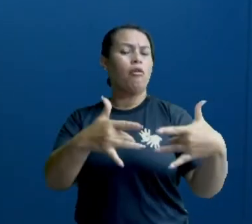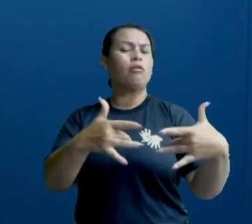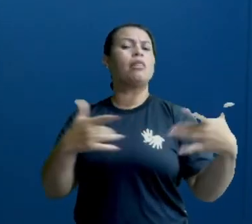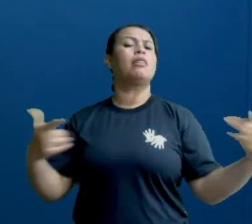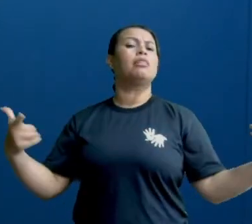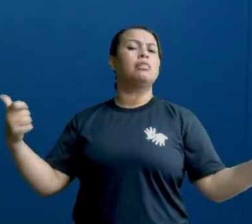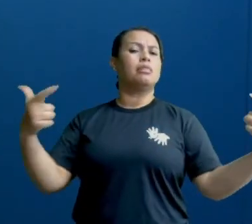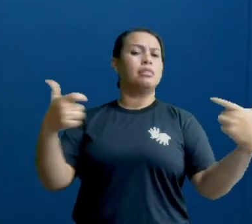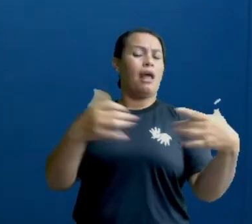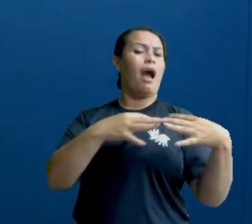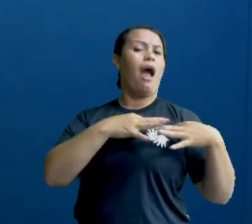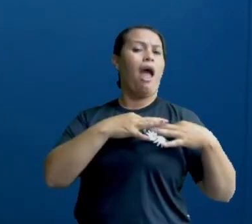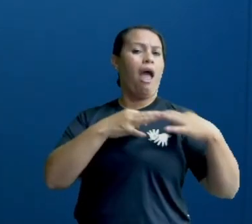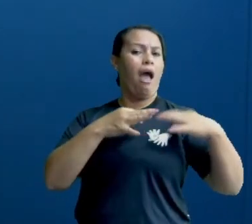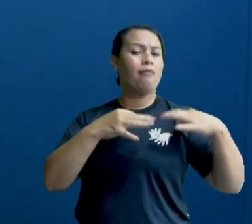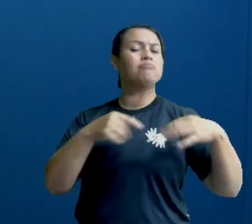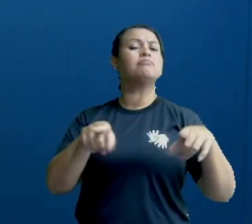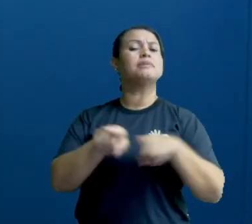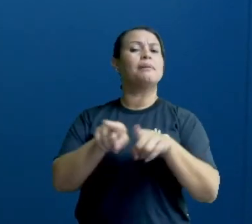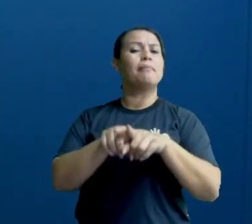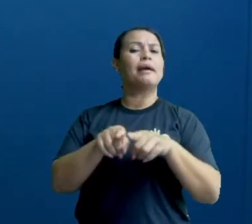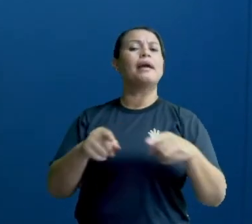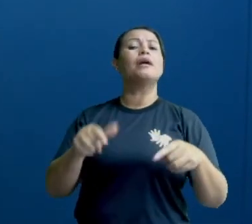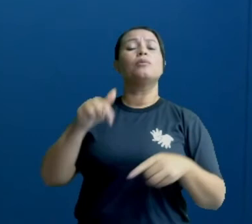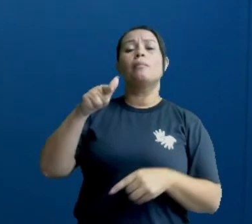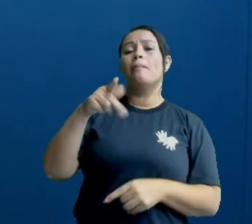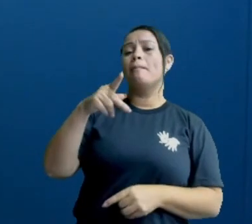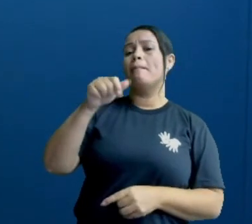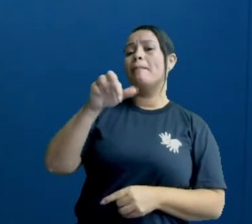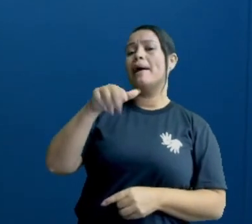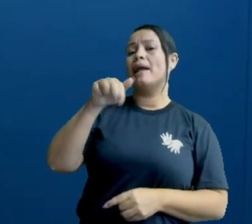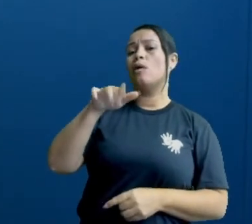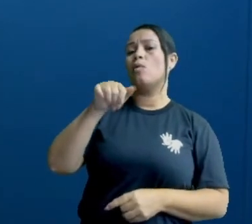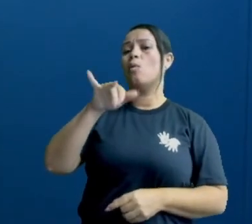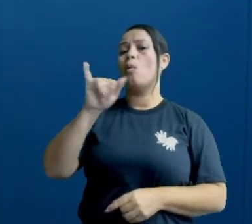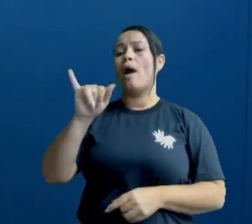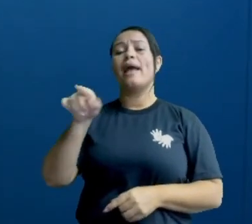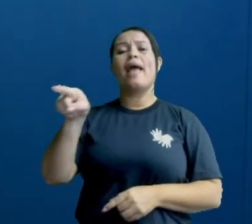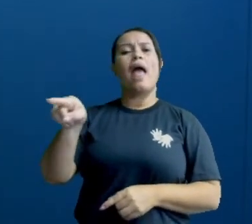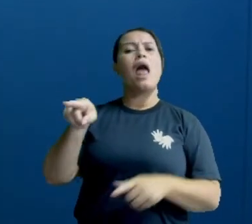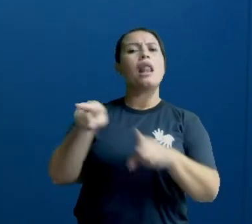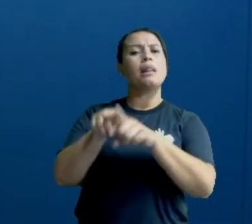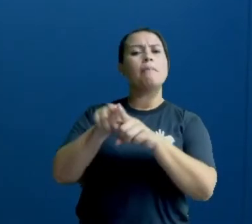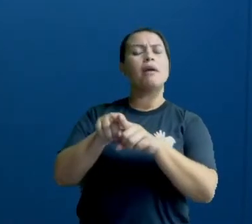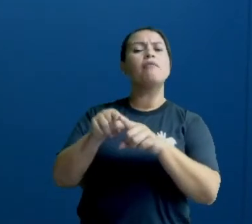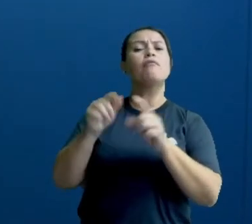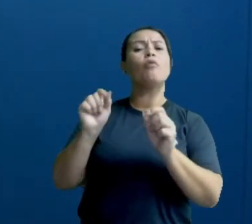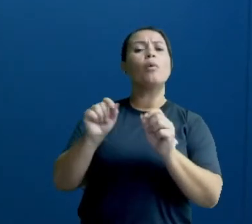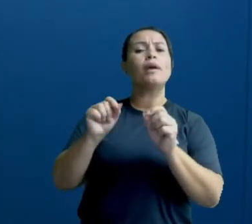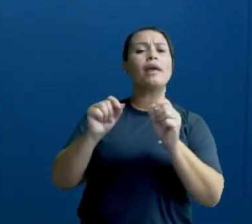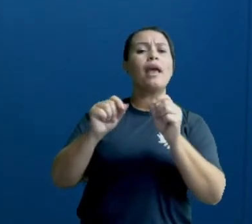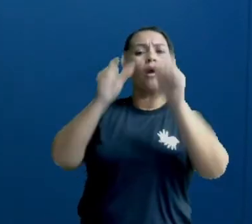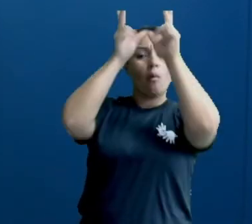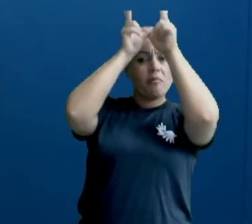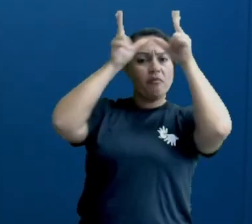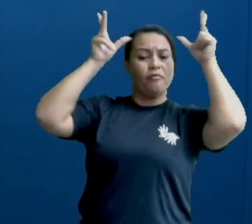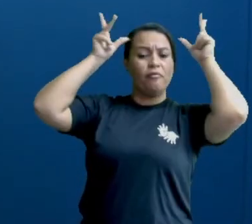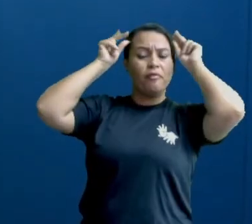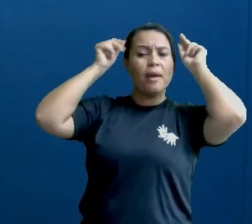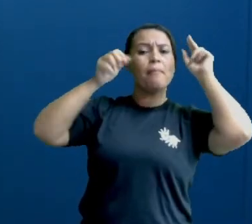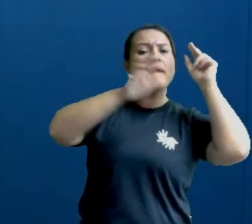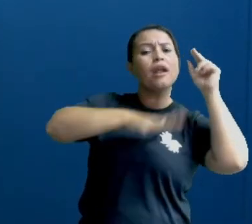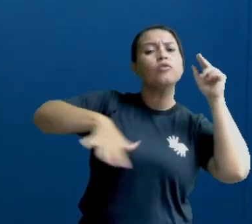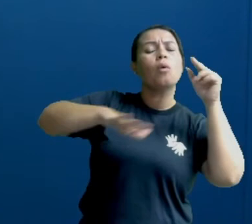Guerra do Paraguai. E aí ela foi atuar como enfermeira de campo nessa Guerra do Paraguai. E ela não só